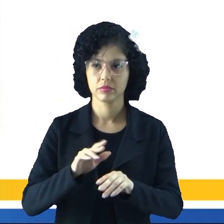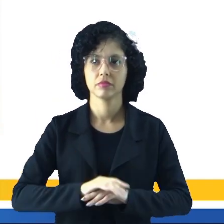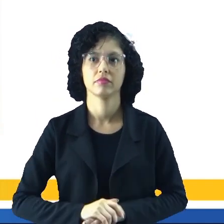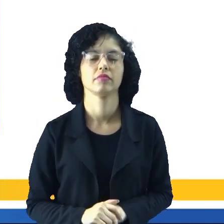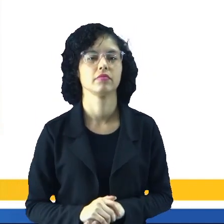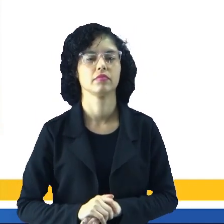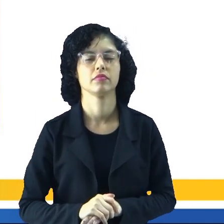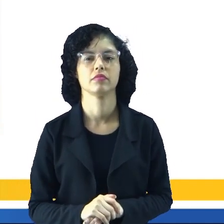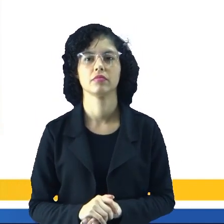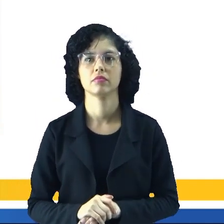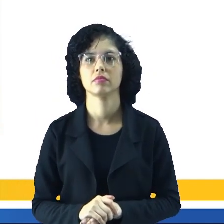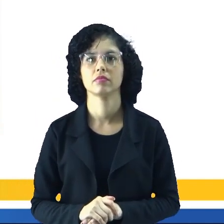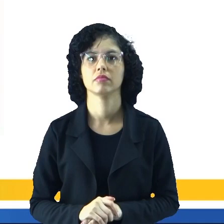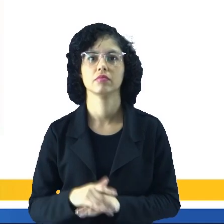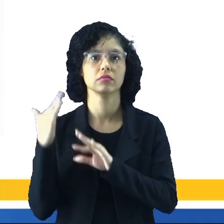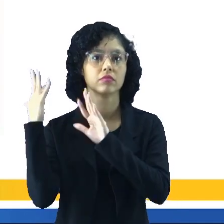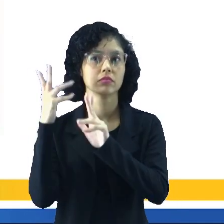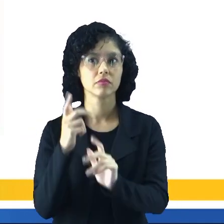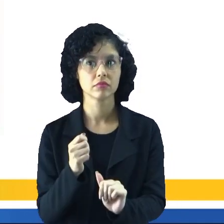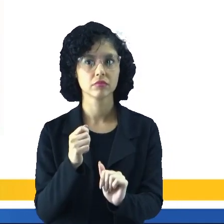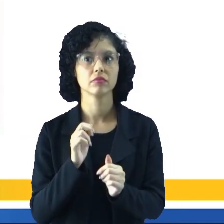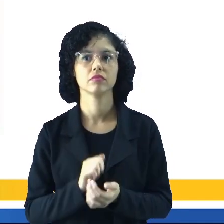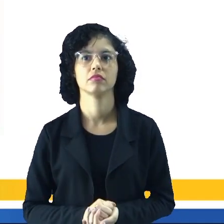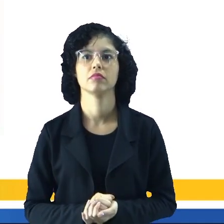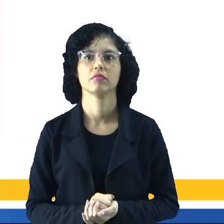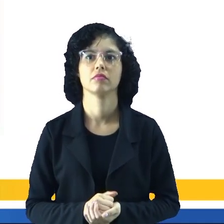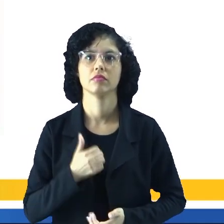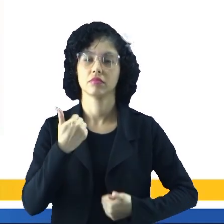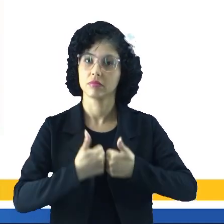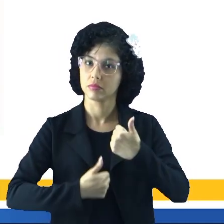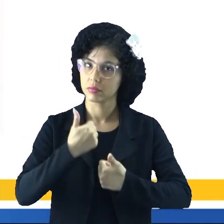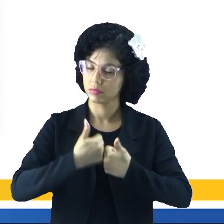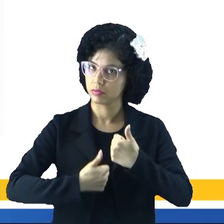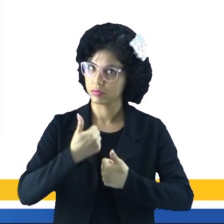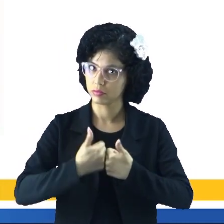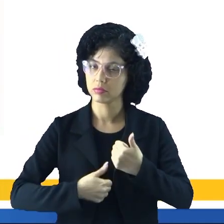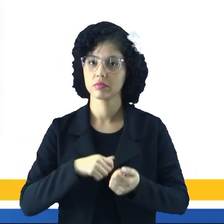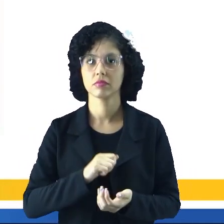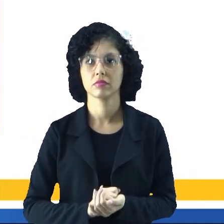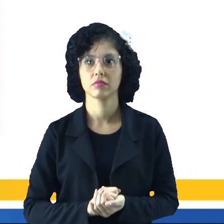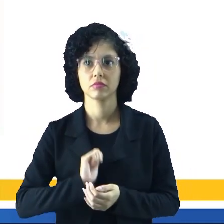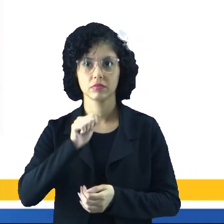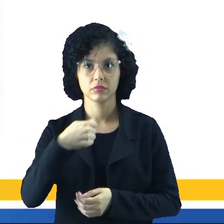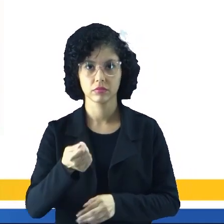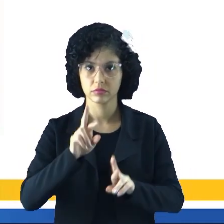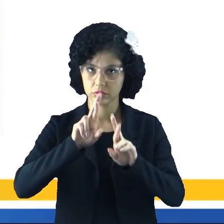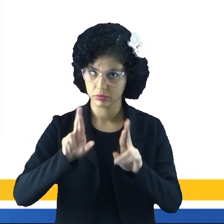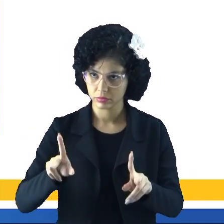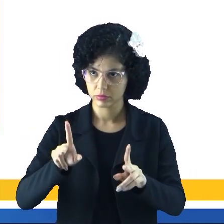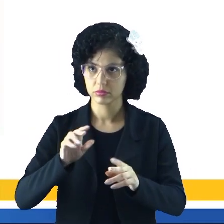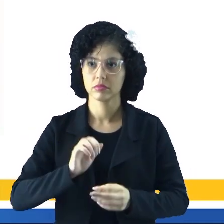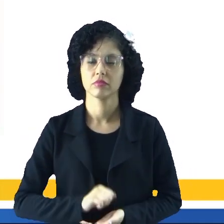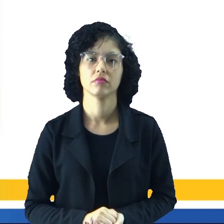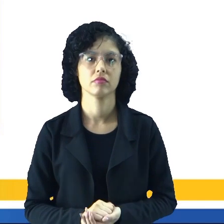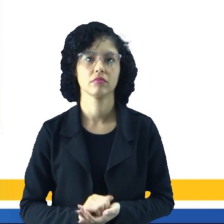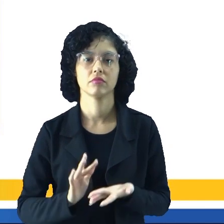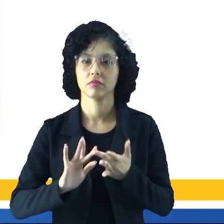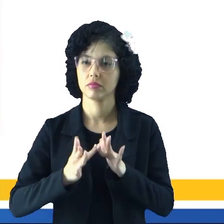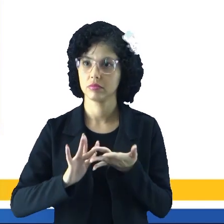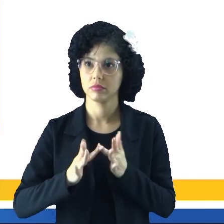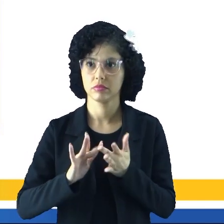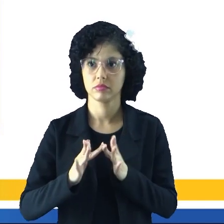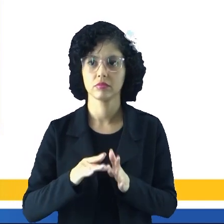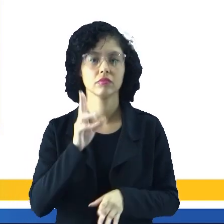diferentes, certo? Revisando, na eletrização por atrito, sinais diferentes. Na eletrização por